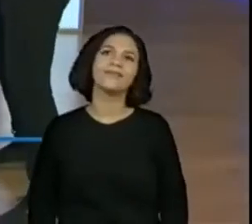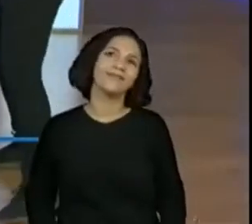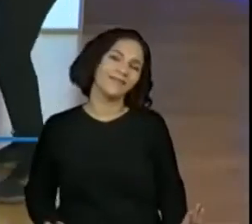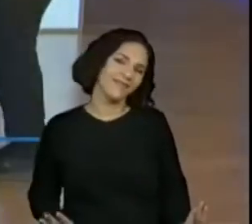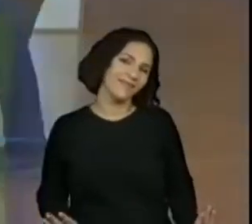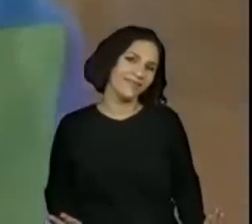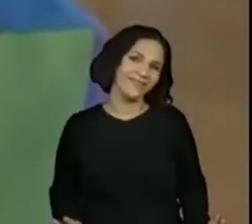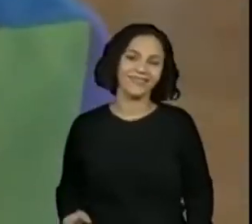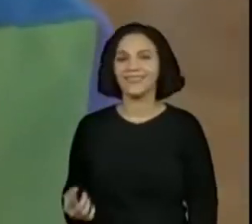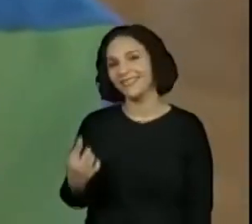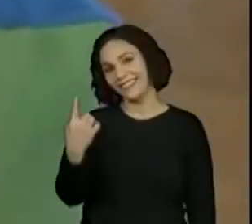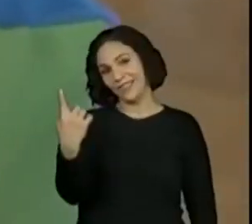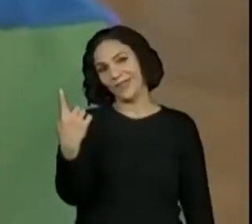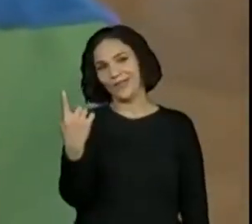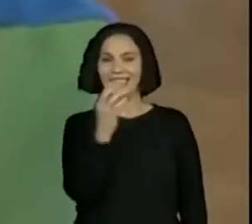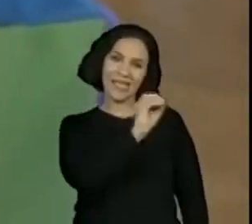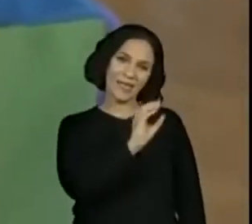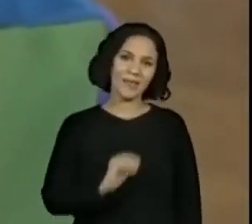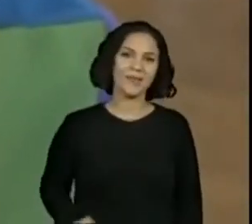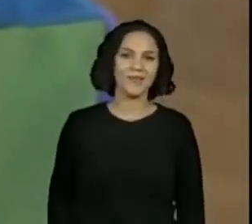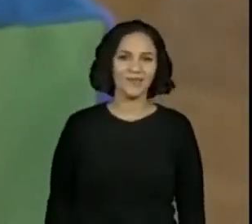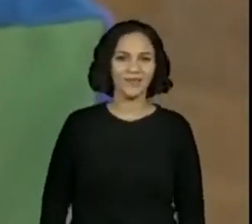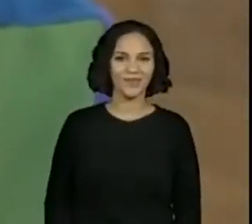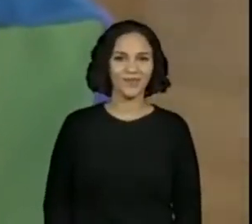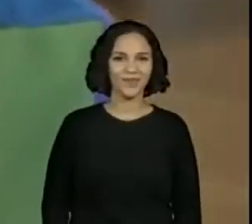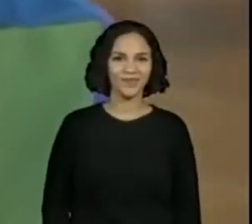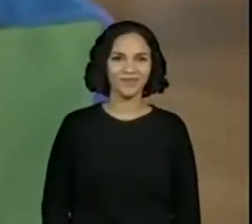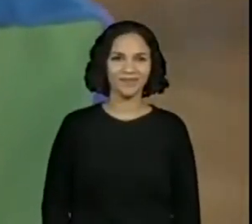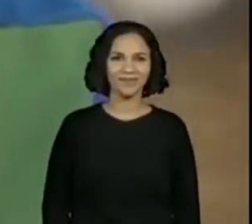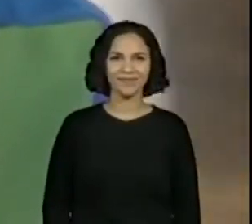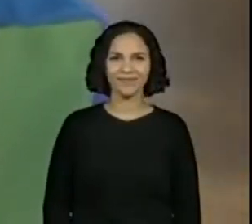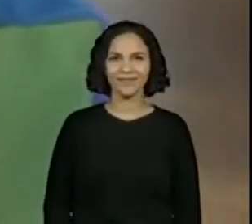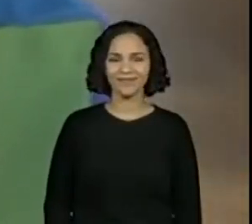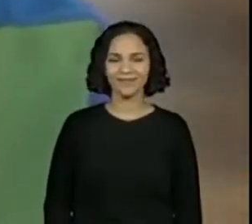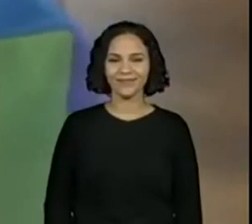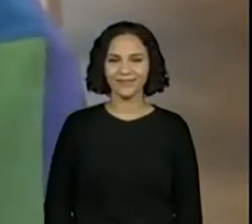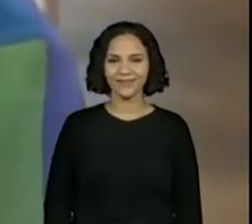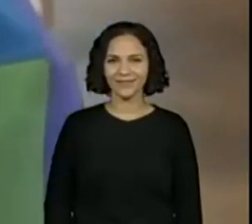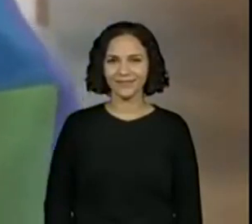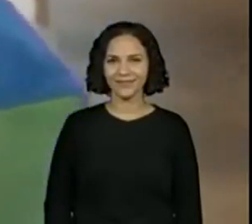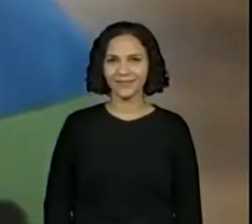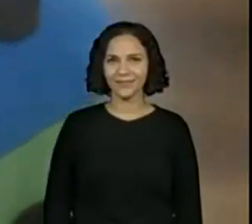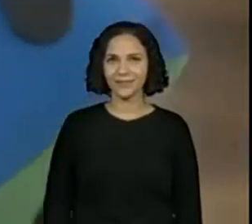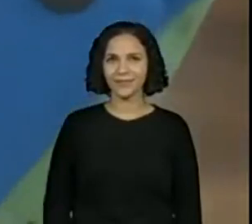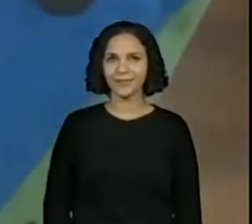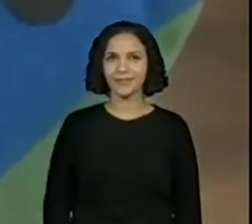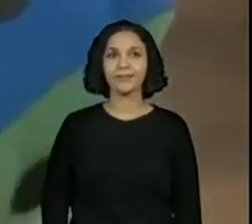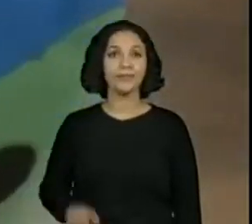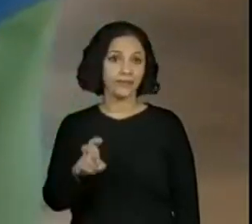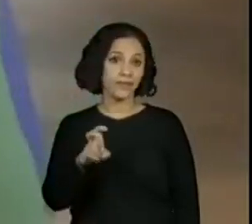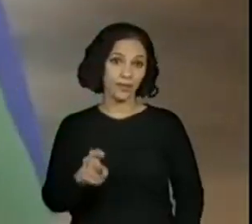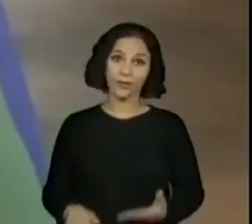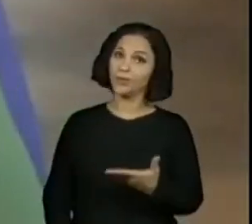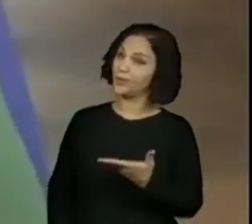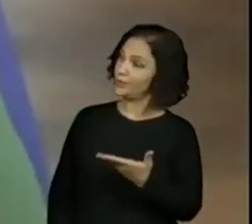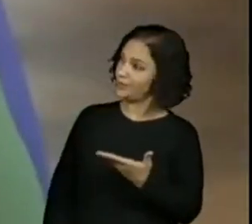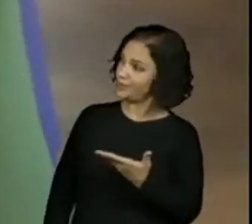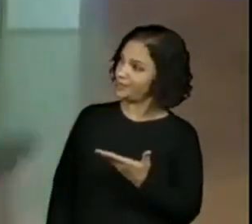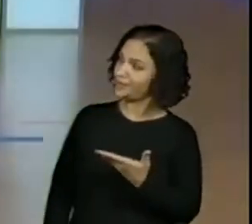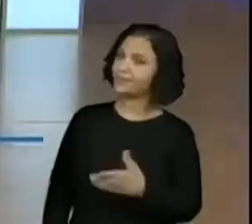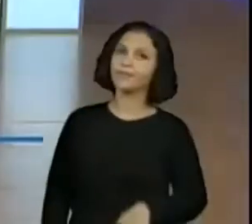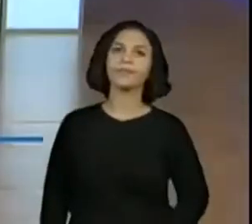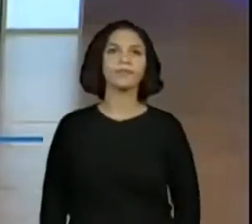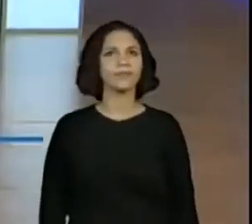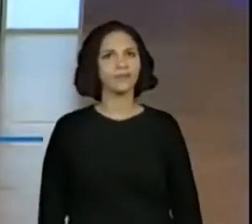é um a zero hahaha a marca cinco lá eu vou mostrar aqui ó bonitinho é